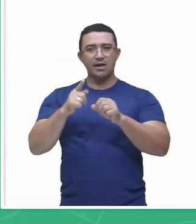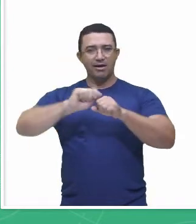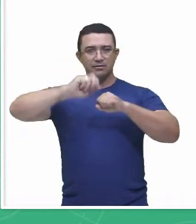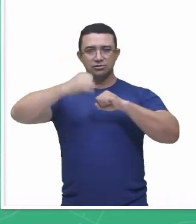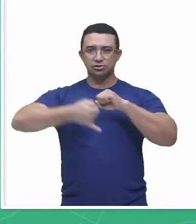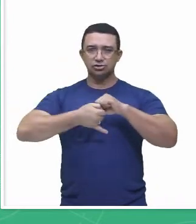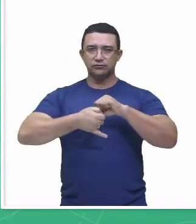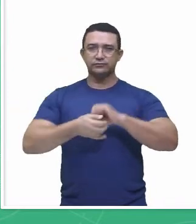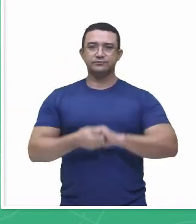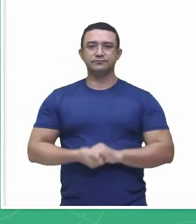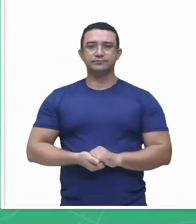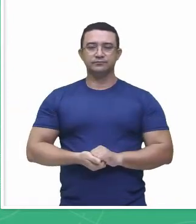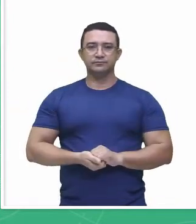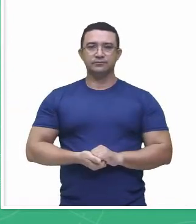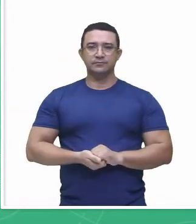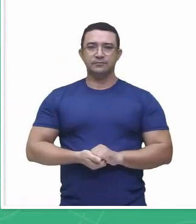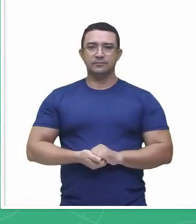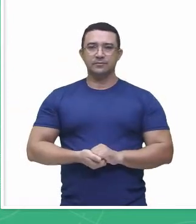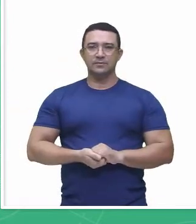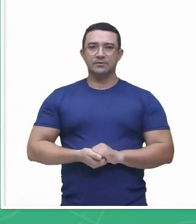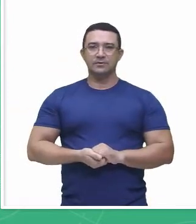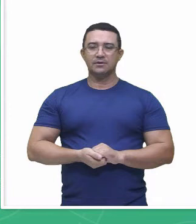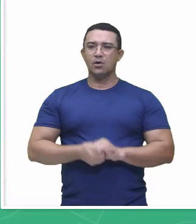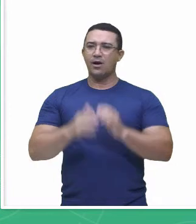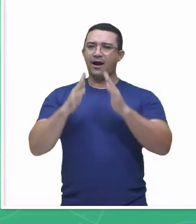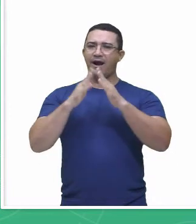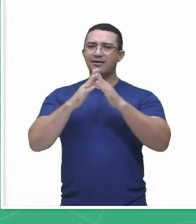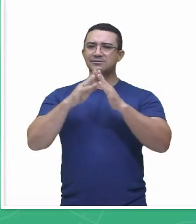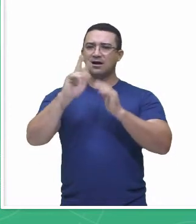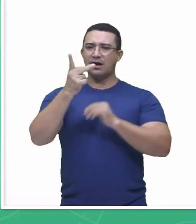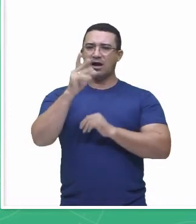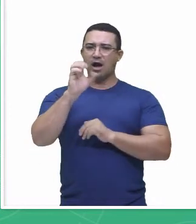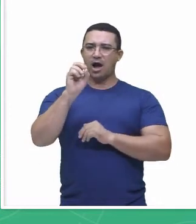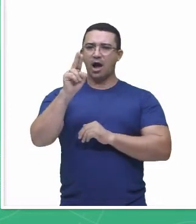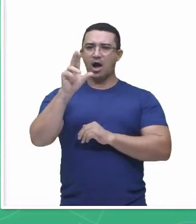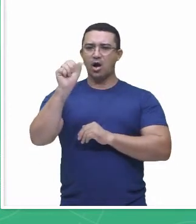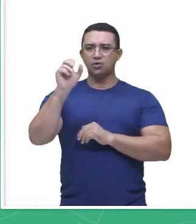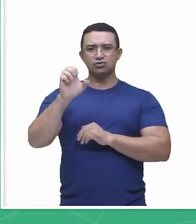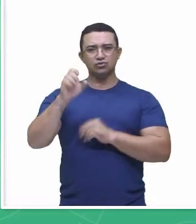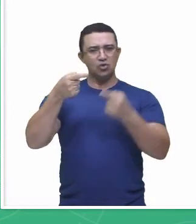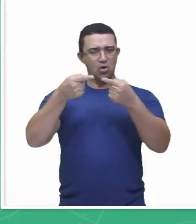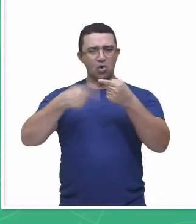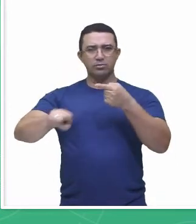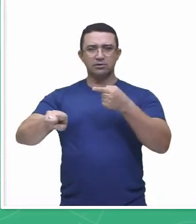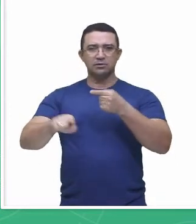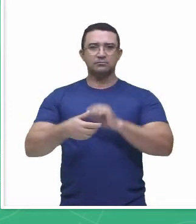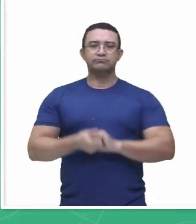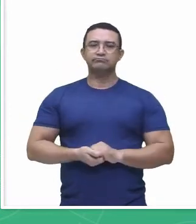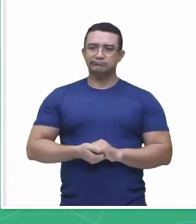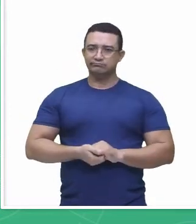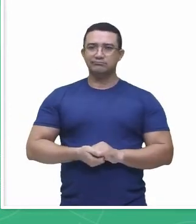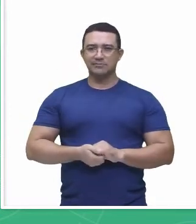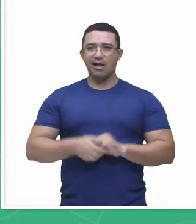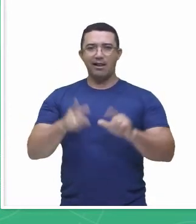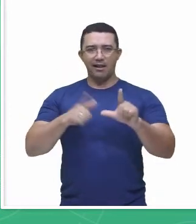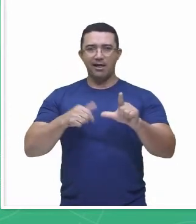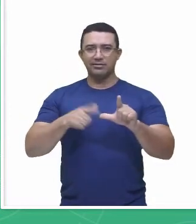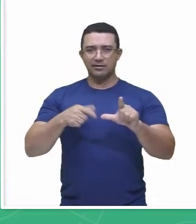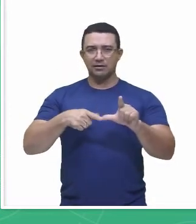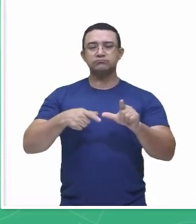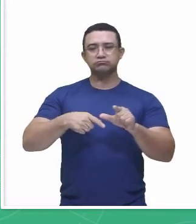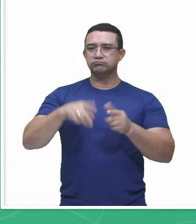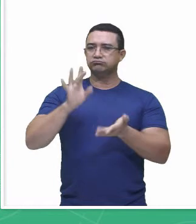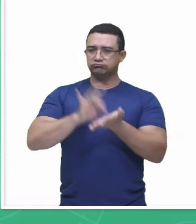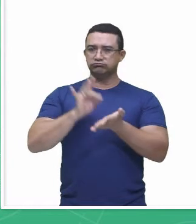house. Então, house aqui estamos descartando essa possibilidade. Então, a resposta correta é, de fato, a letra